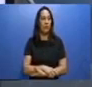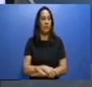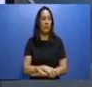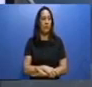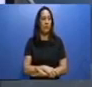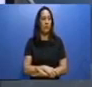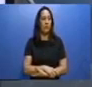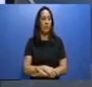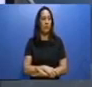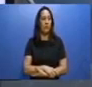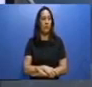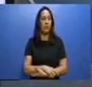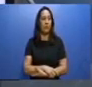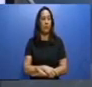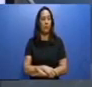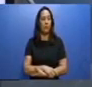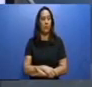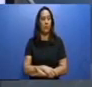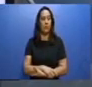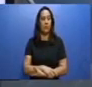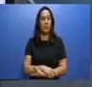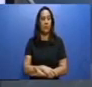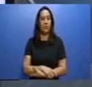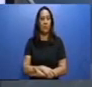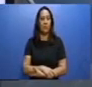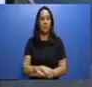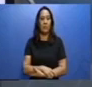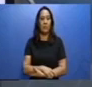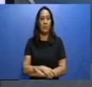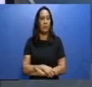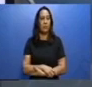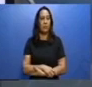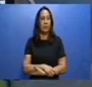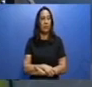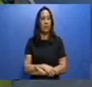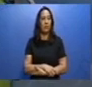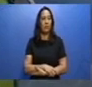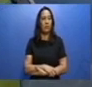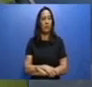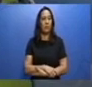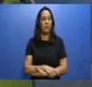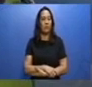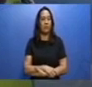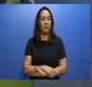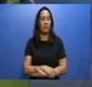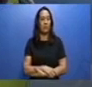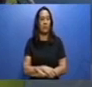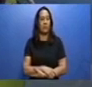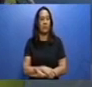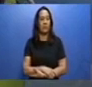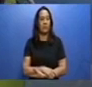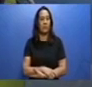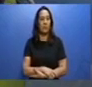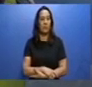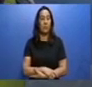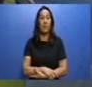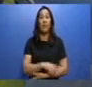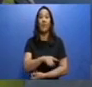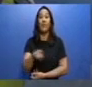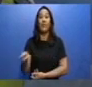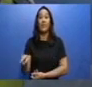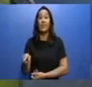o vermelho para marcar, porque aí fica bem marcado, tá? O que mais que vocês acharam aí? Fala para a